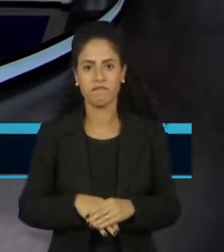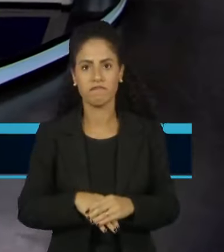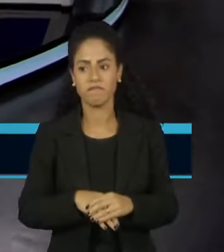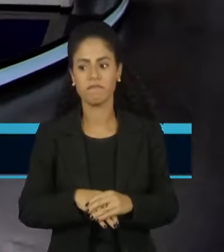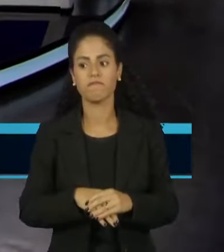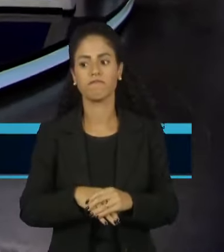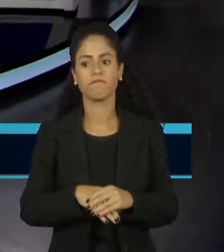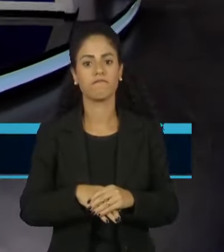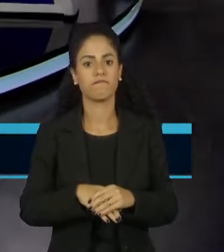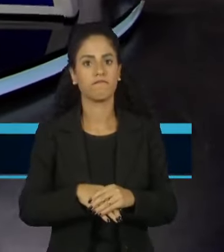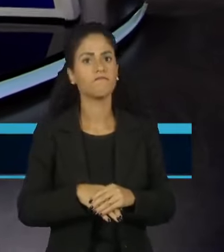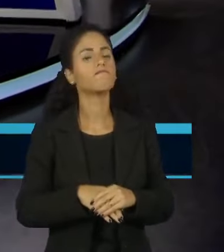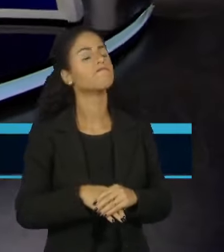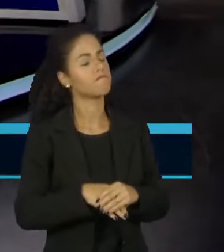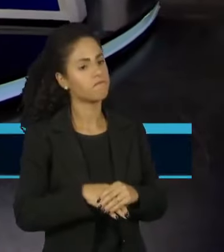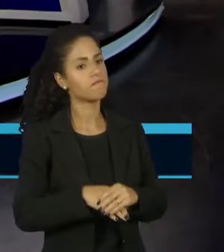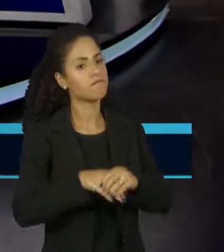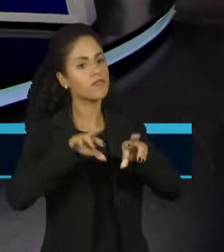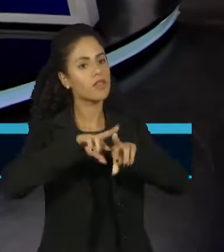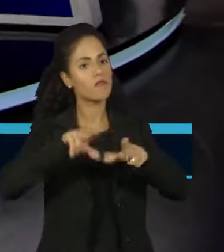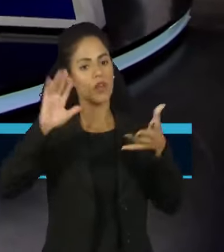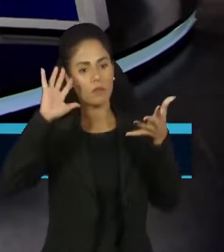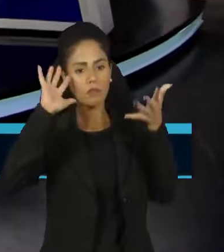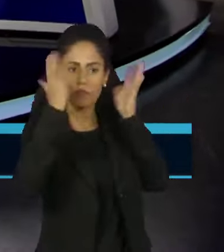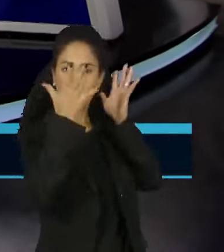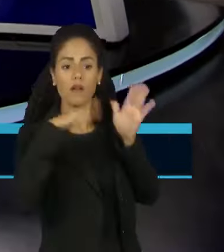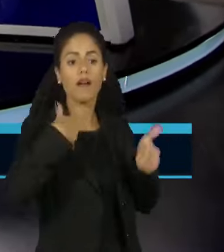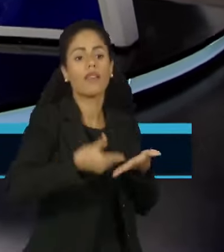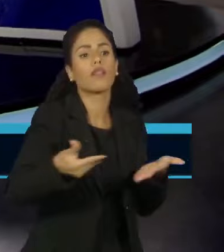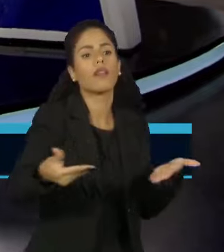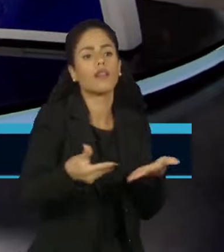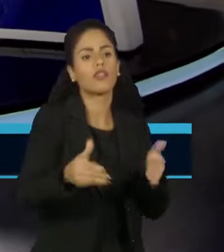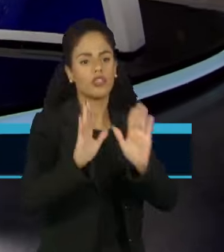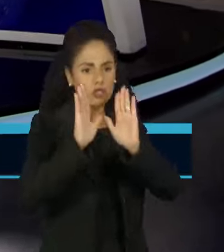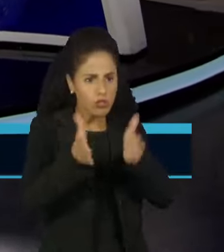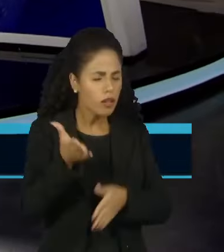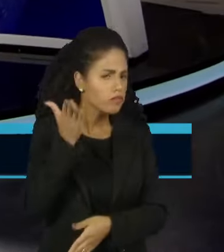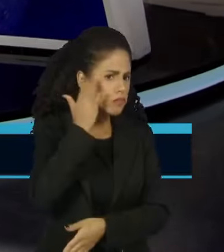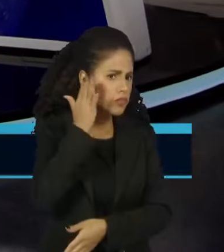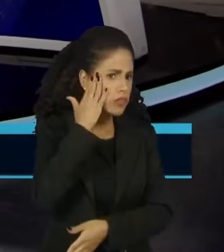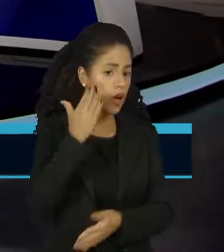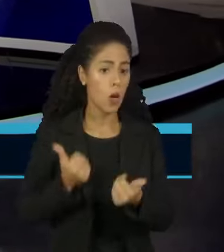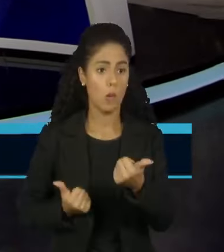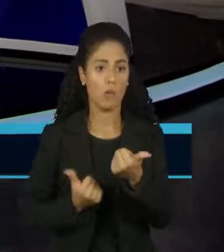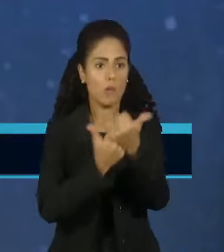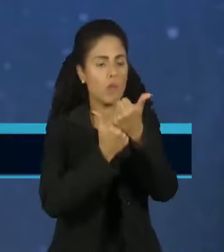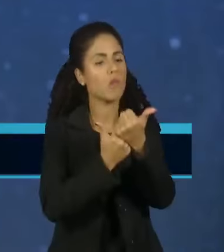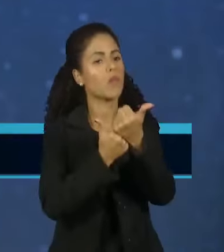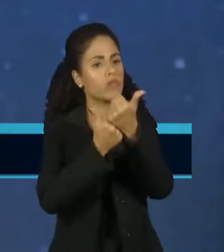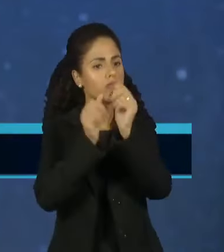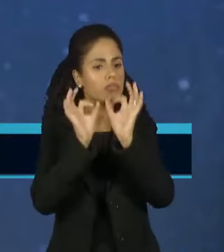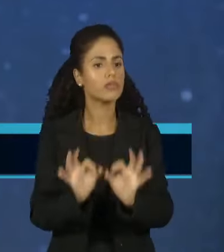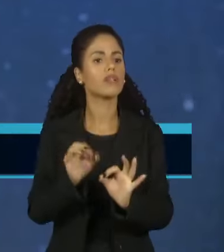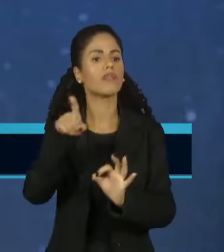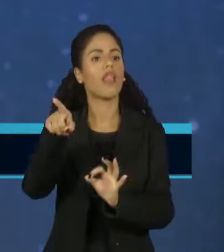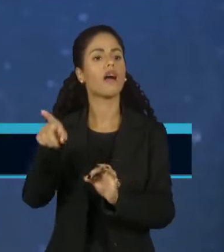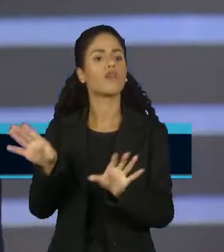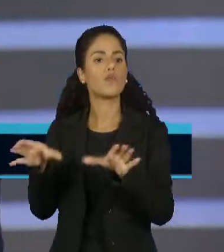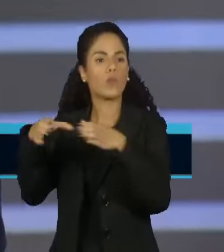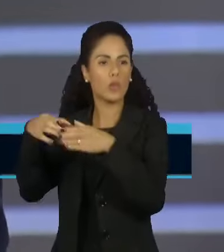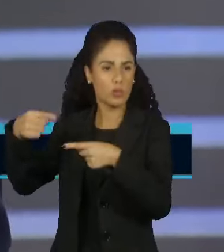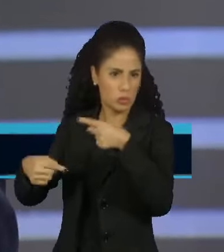Pondé, as mudanças feitas por Javier Milei até aqui já são suficientes para garantir o seu apoio parcial na Câmara?